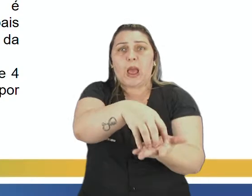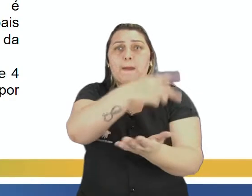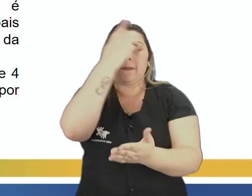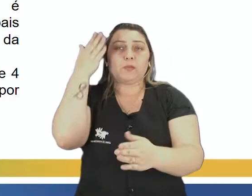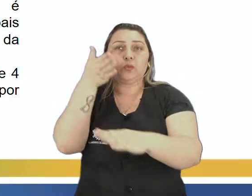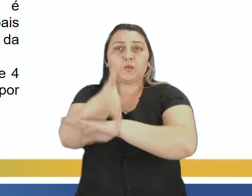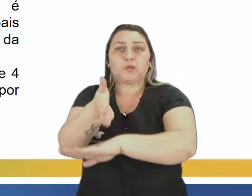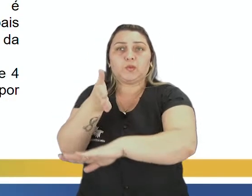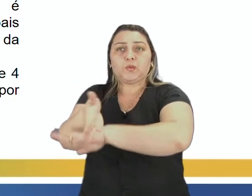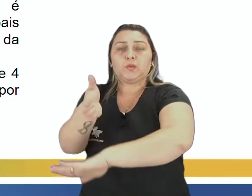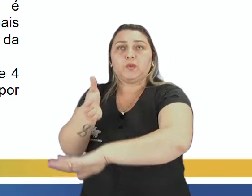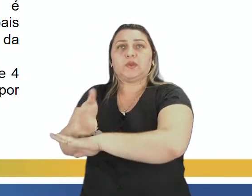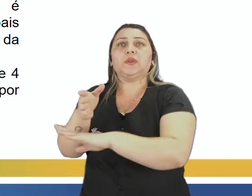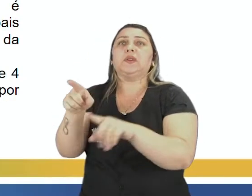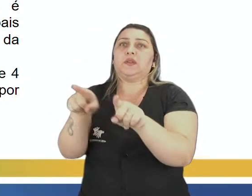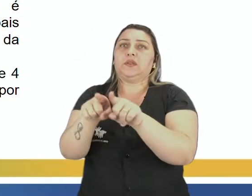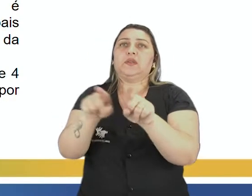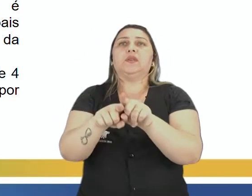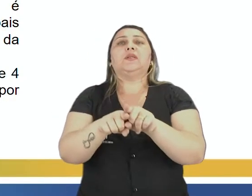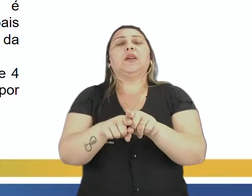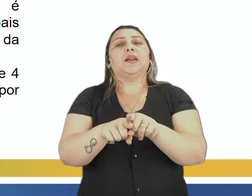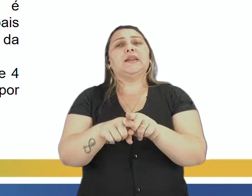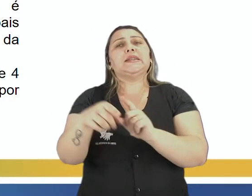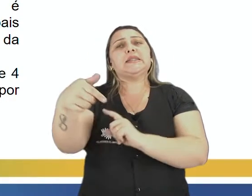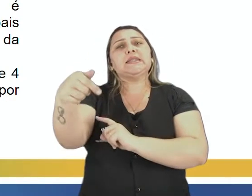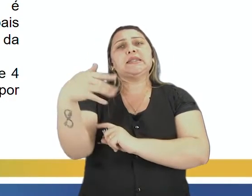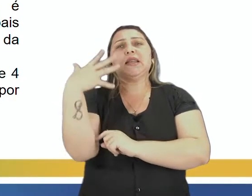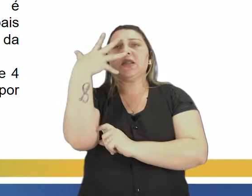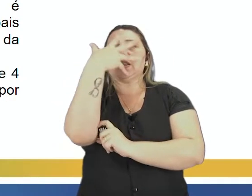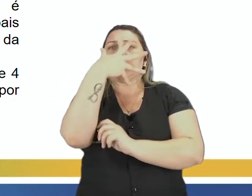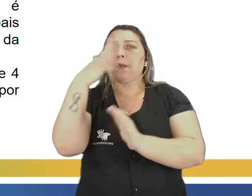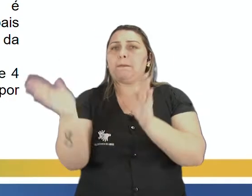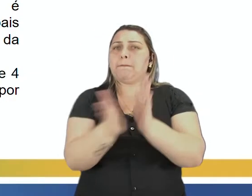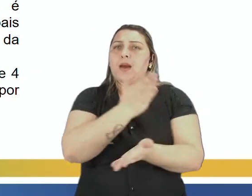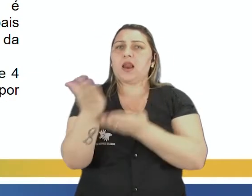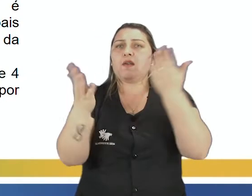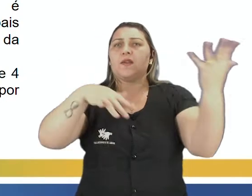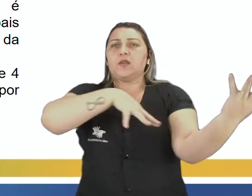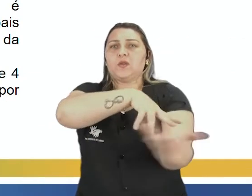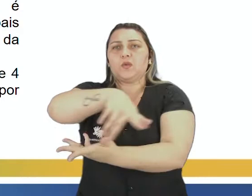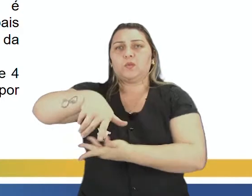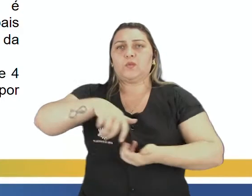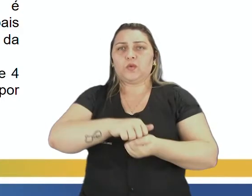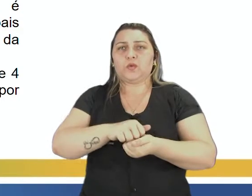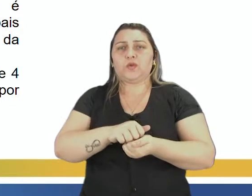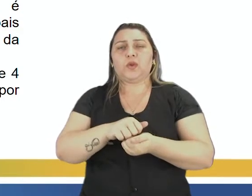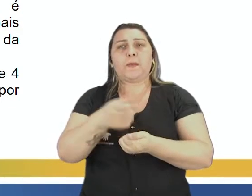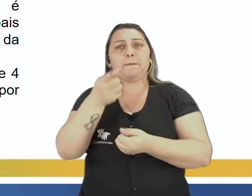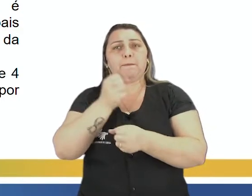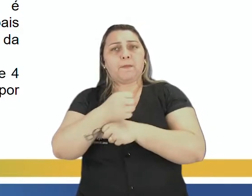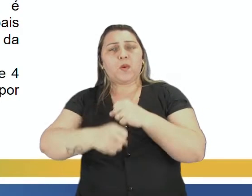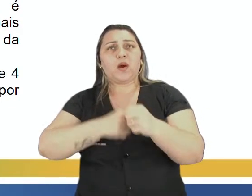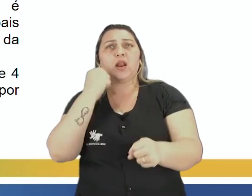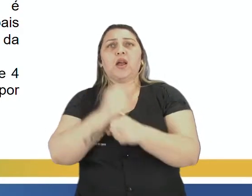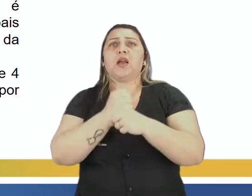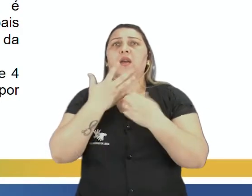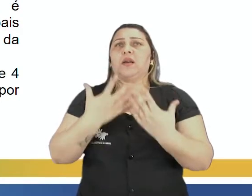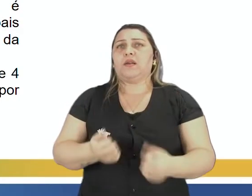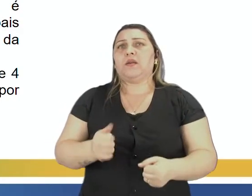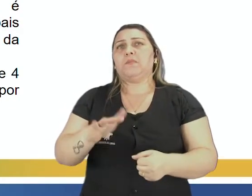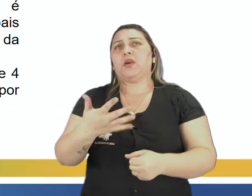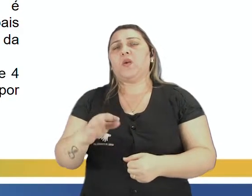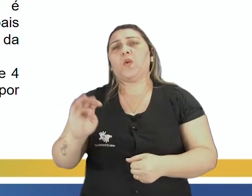visitando. Ela é considerada uma das 7 maravilhas do mundo e por ano ela recebe cerca